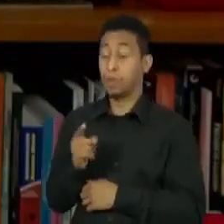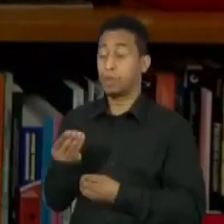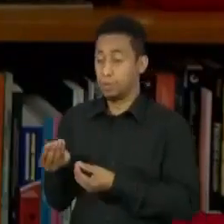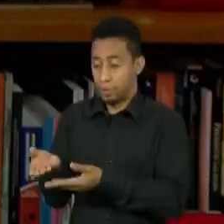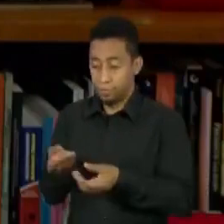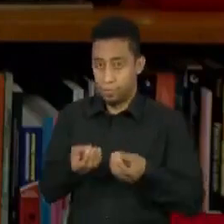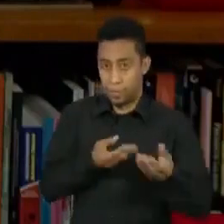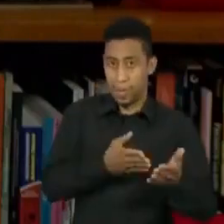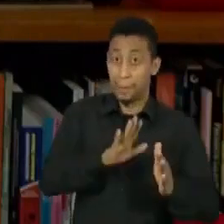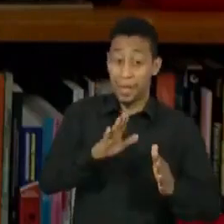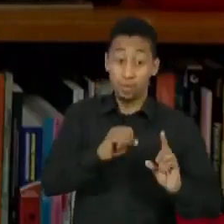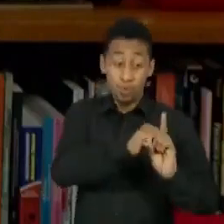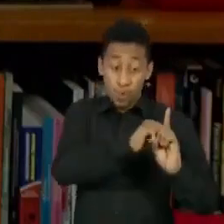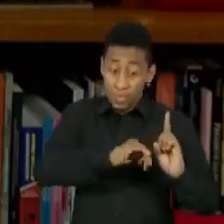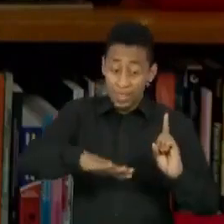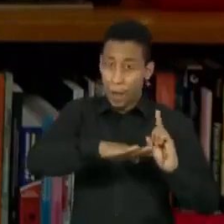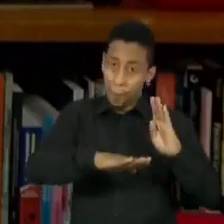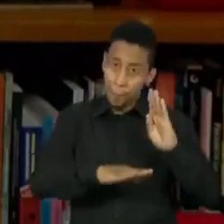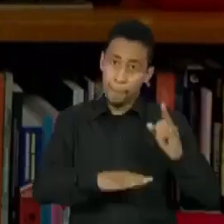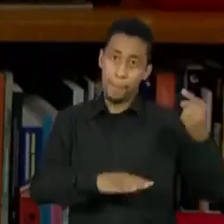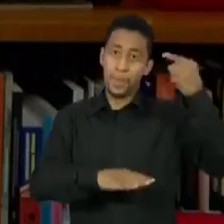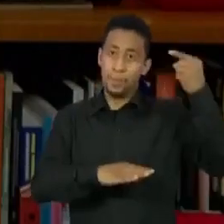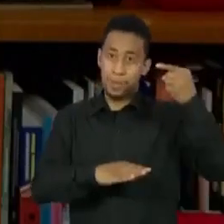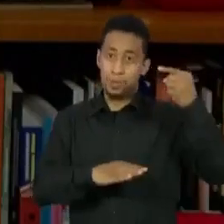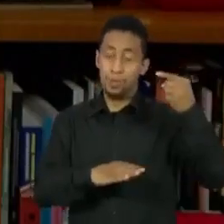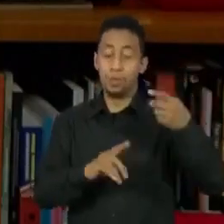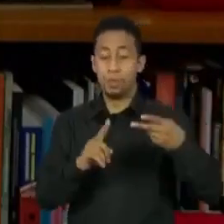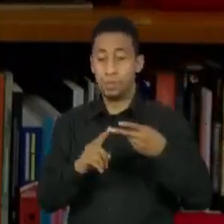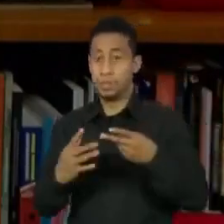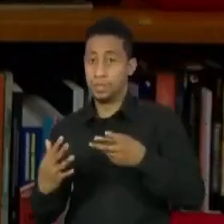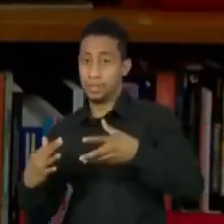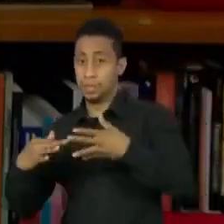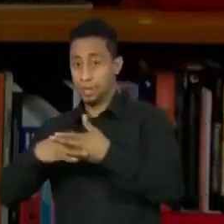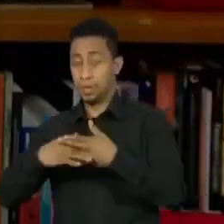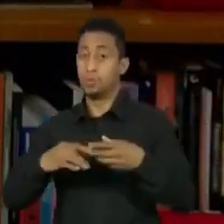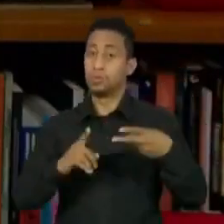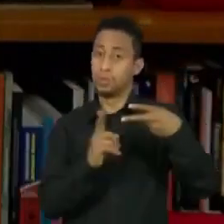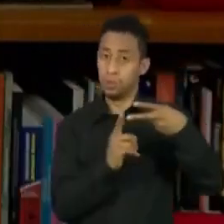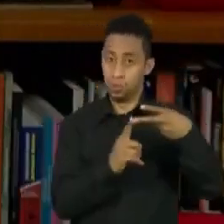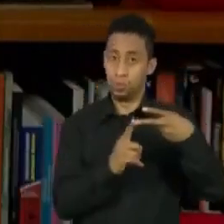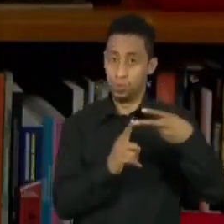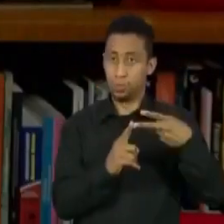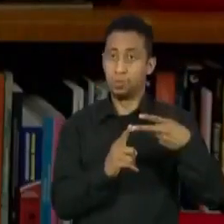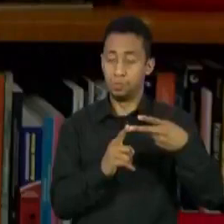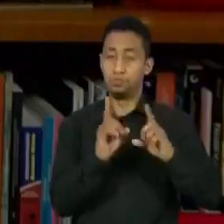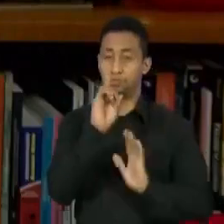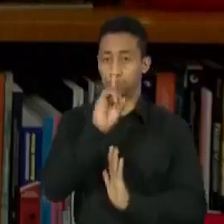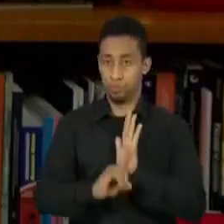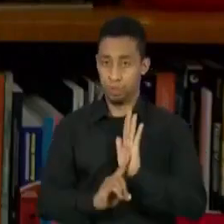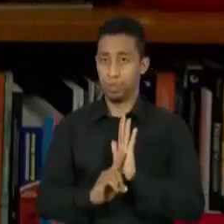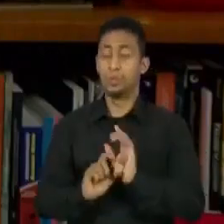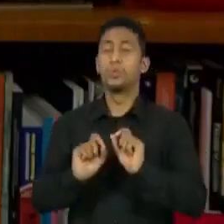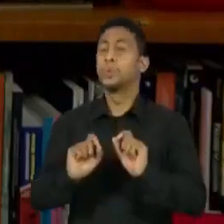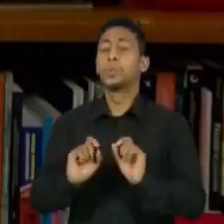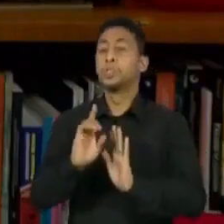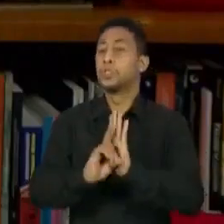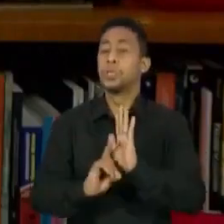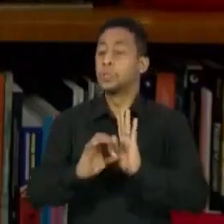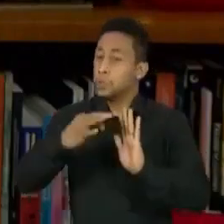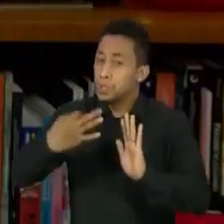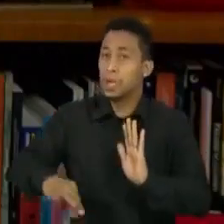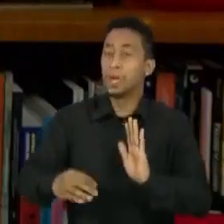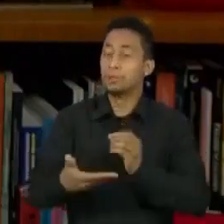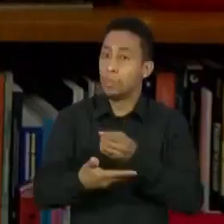individual e seis valores que são ideal de vida civilizada ideais não é liberdade